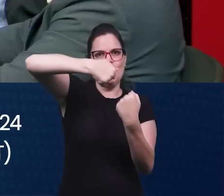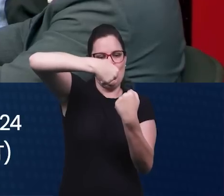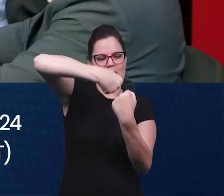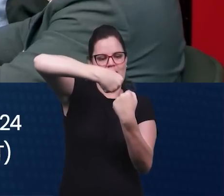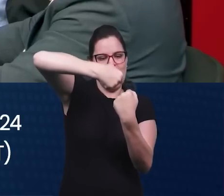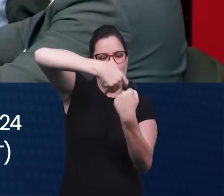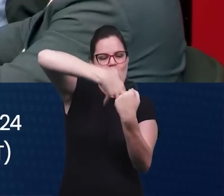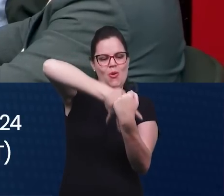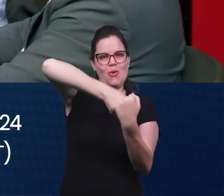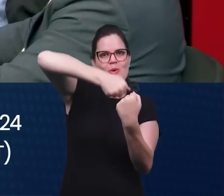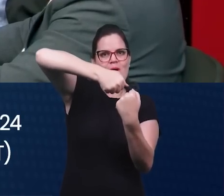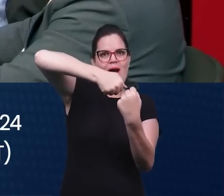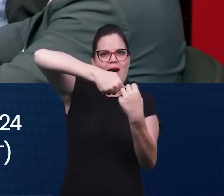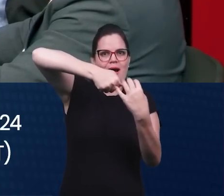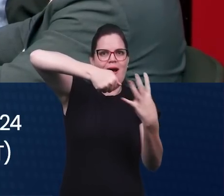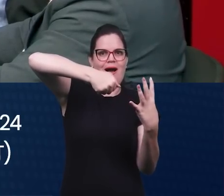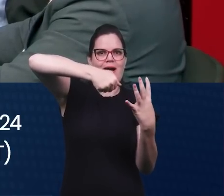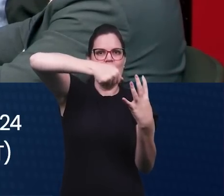vão gerar